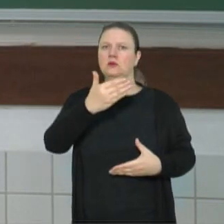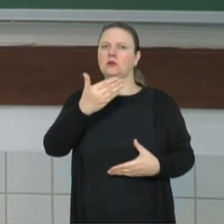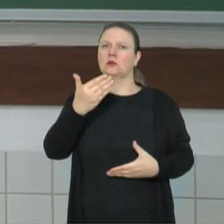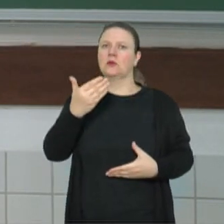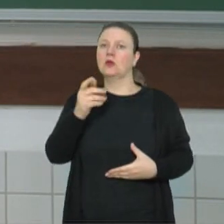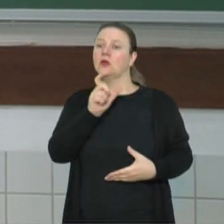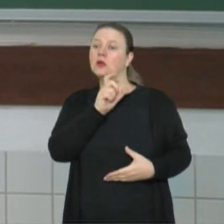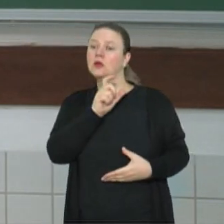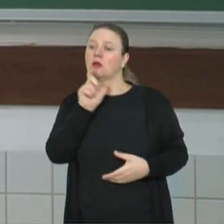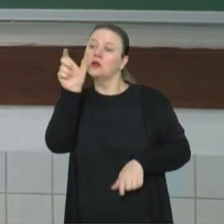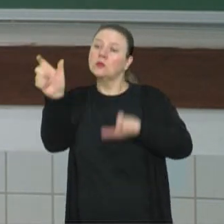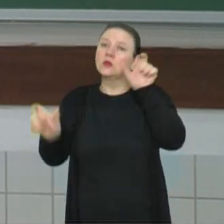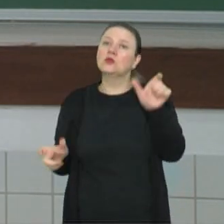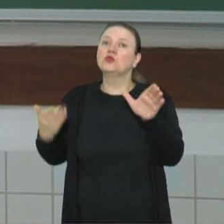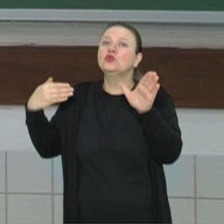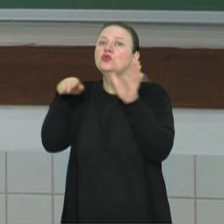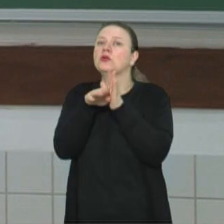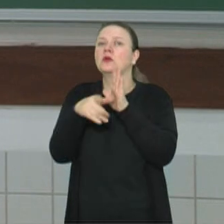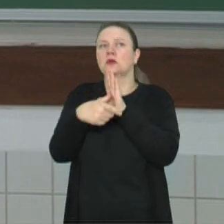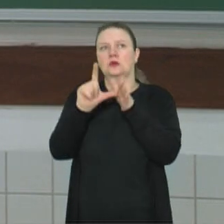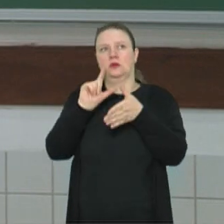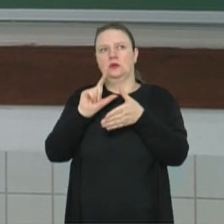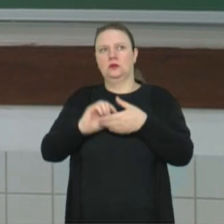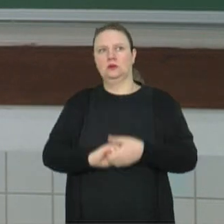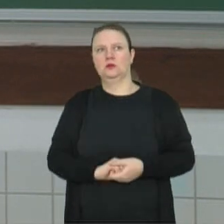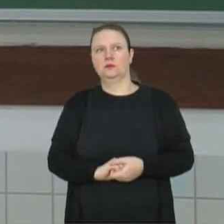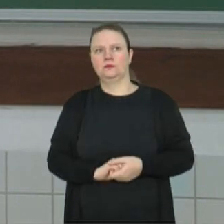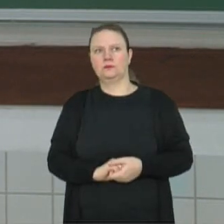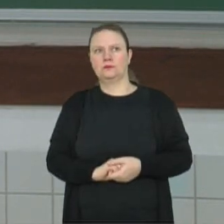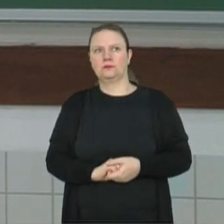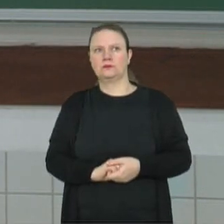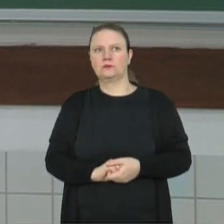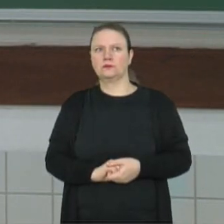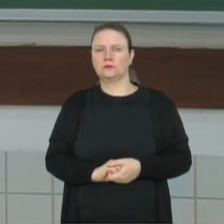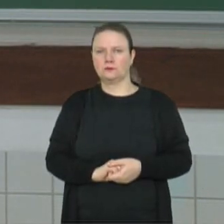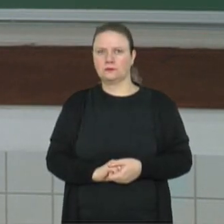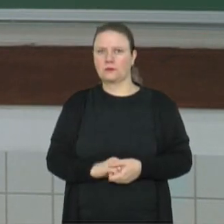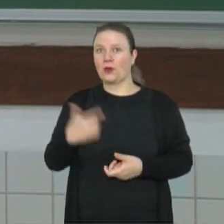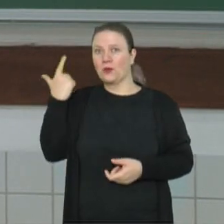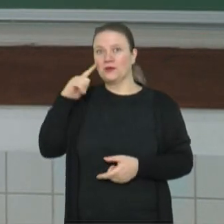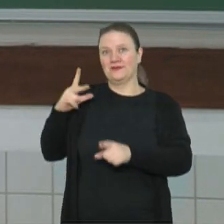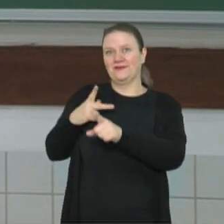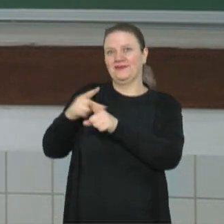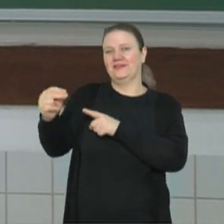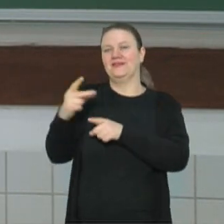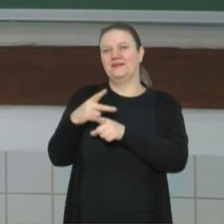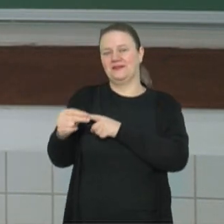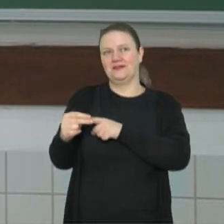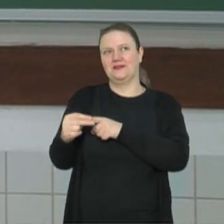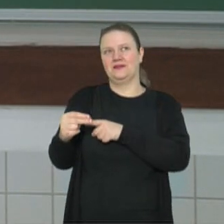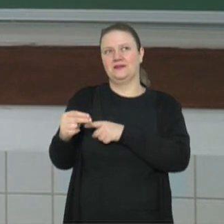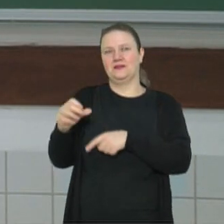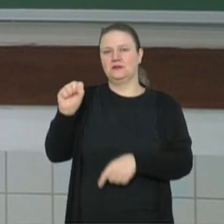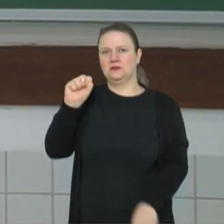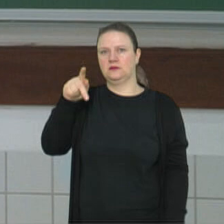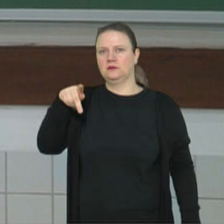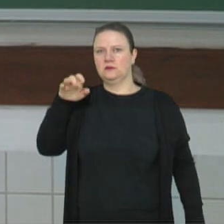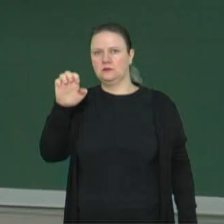que ver quem chega primeiro. Então quem chegar antes, quem chegar primeiro no final, né, é o vencedor. Essa modalidade é chamada